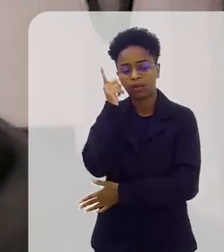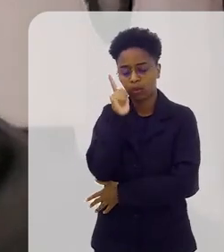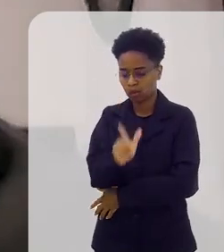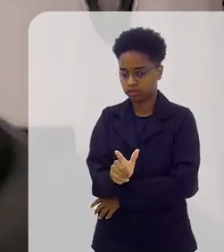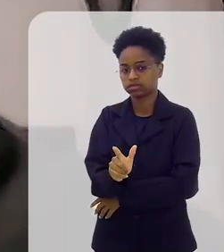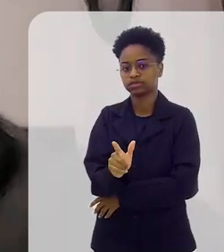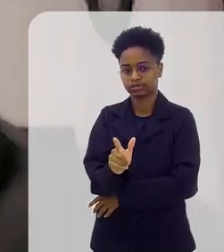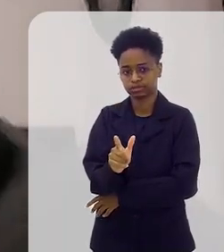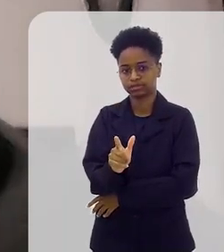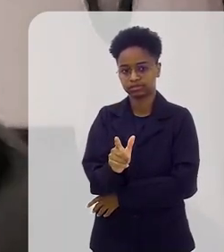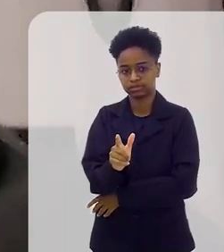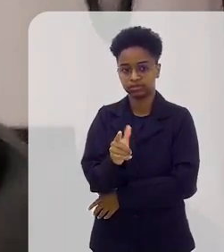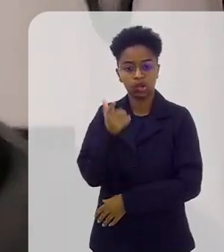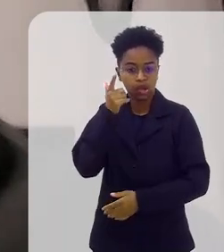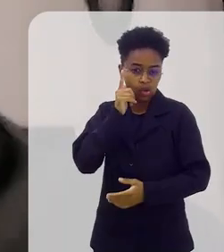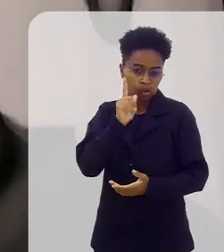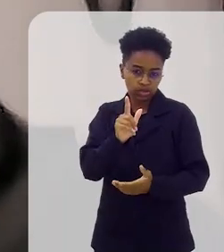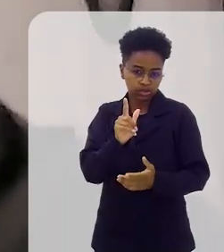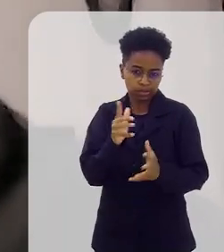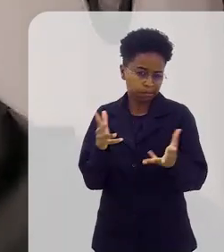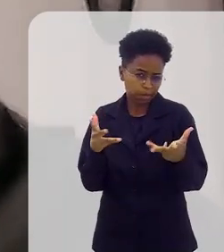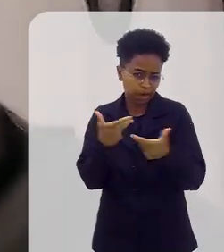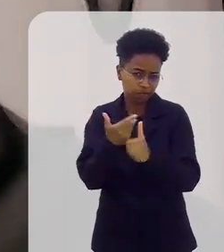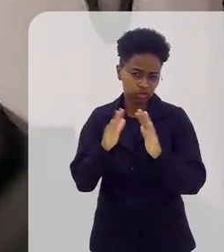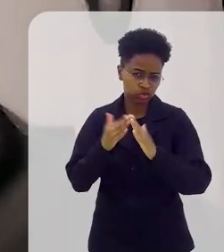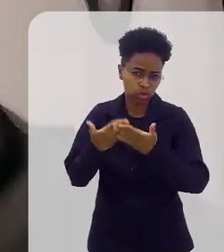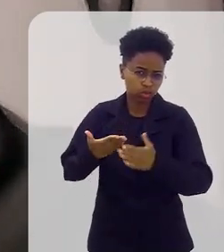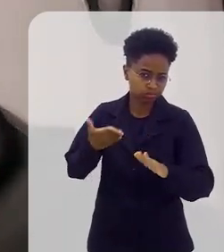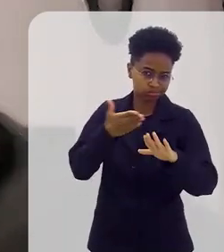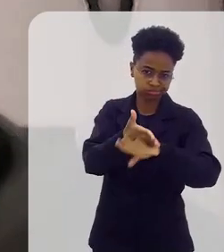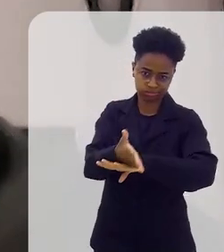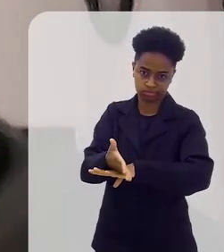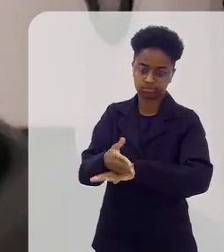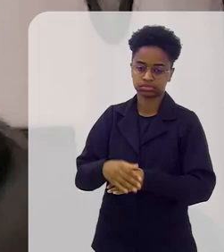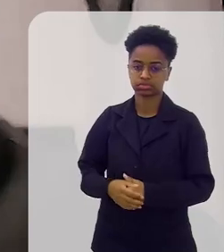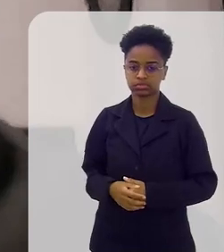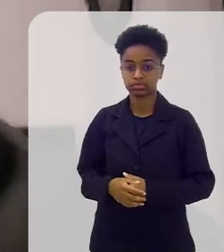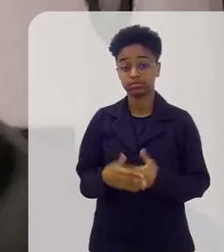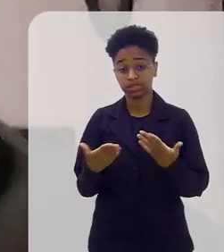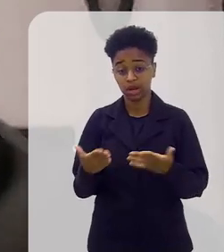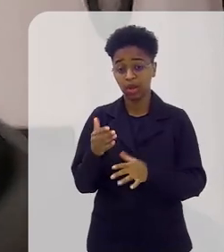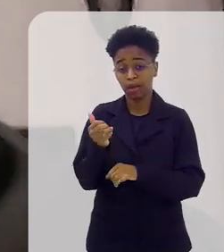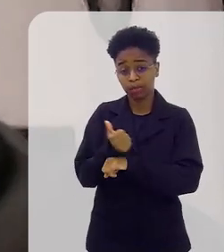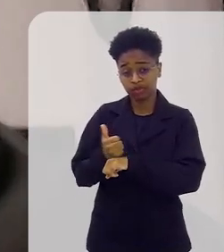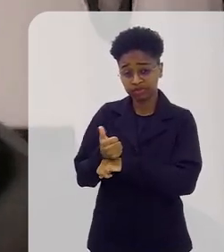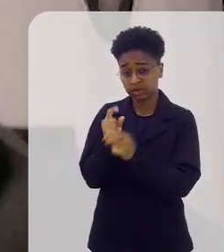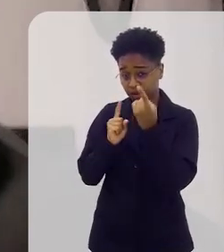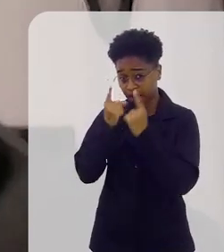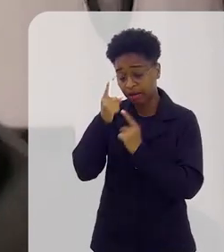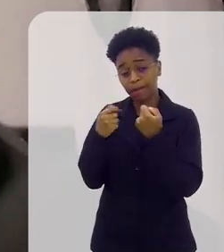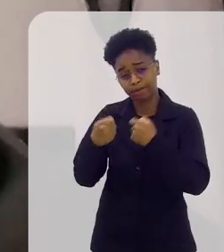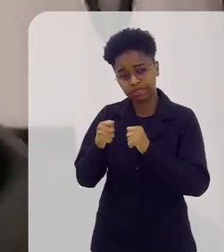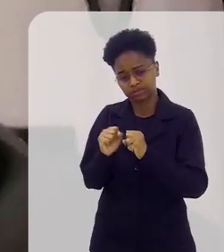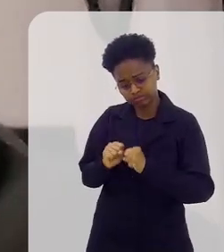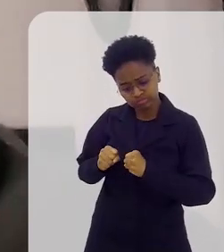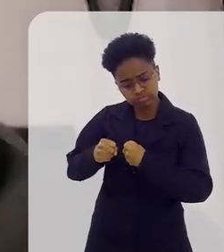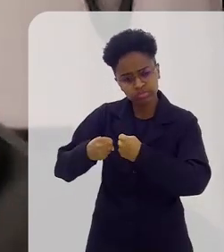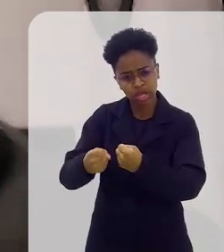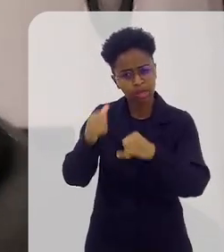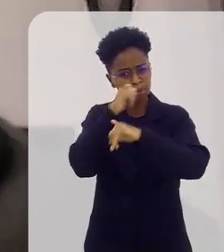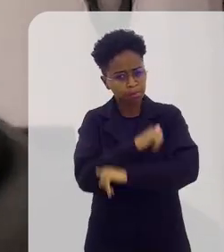buscando, e sempre consegui, graças a Deus, me colocar em excelentes escolas durante esses anos todos. Né? O carnavalesco tem